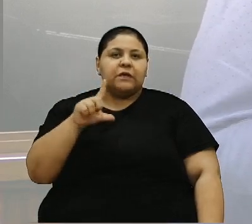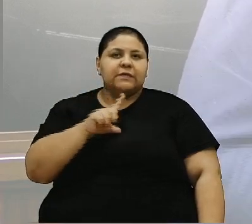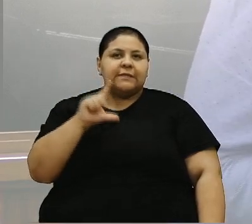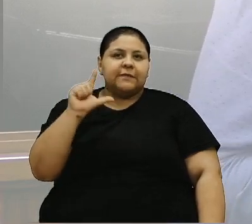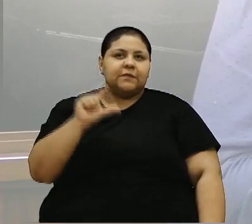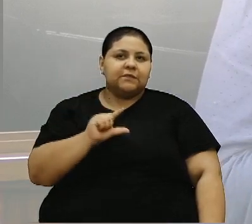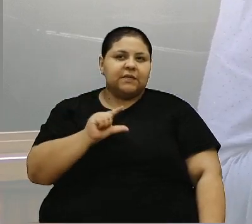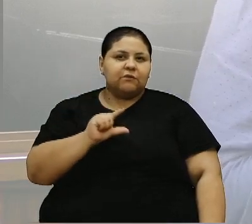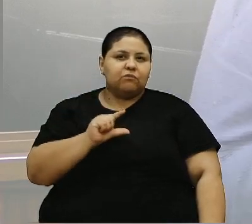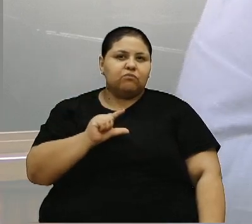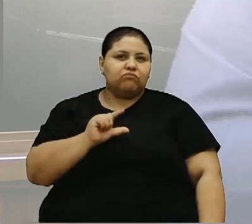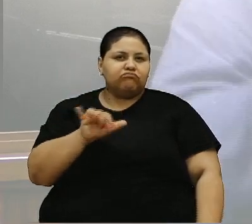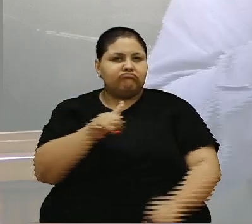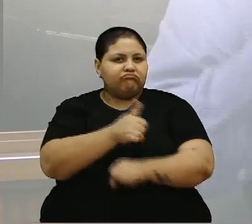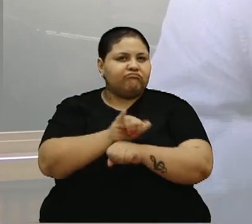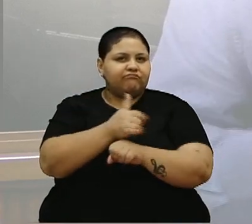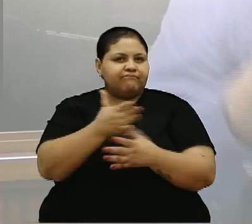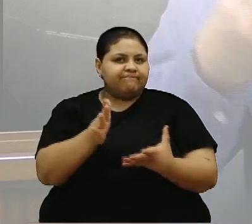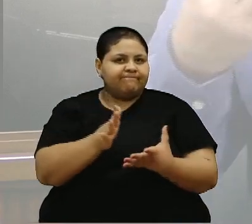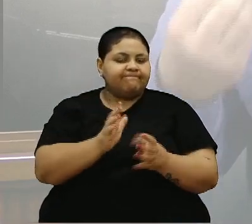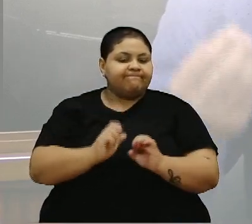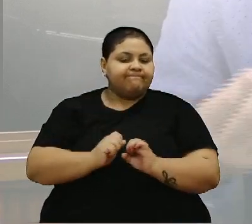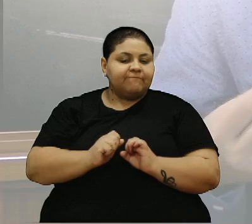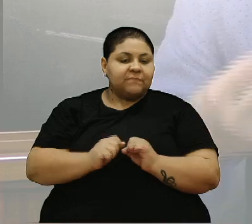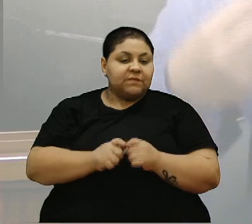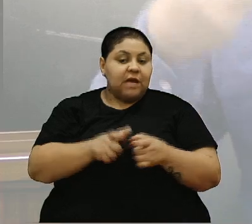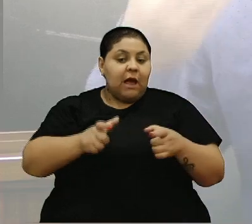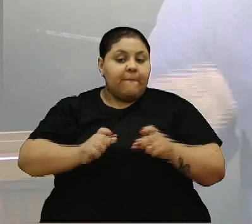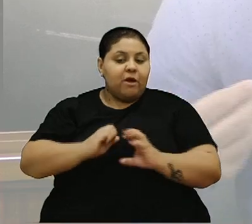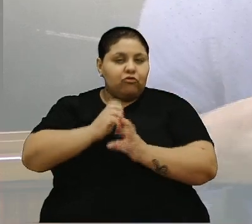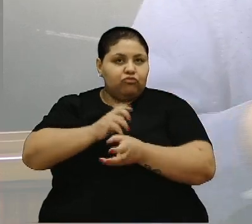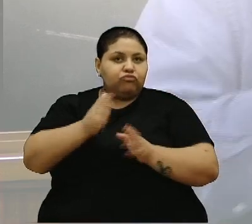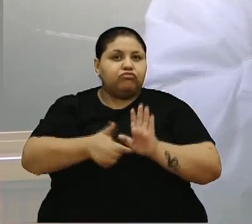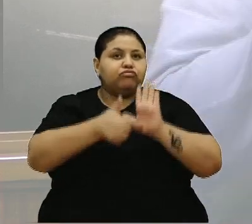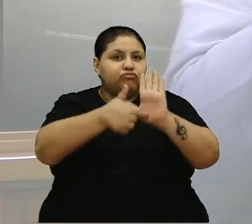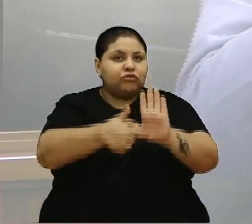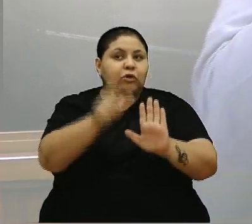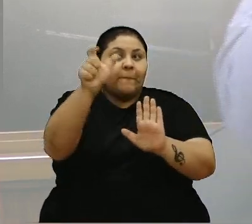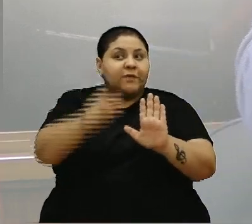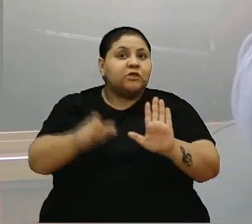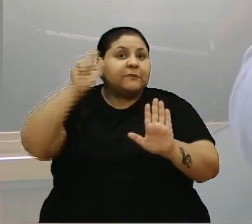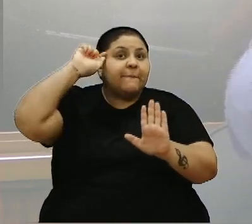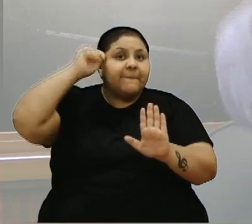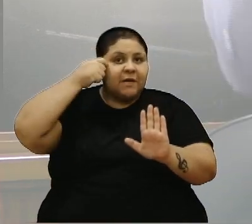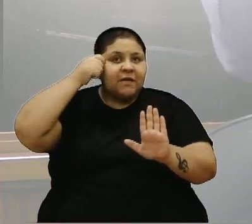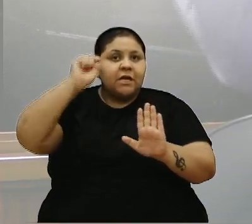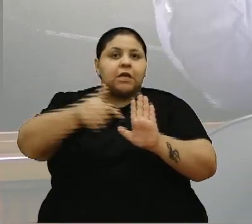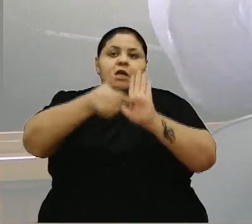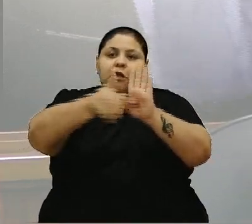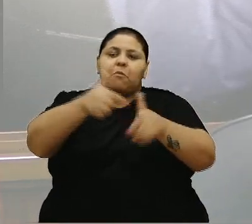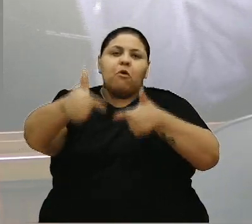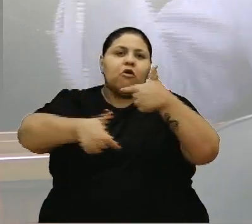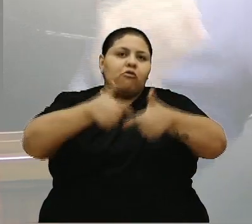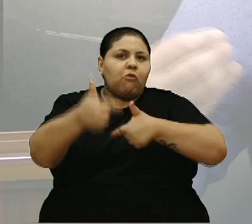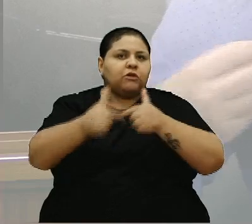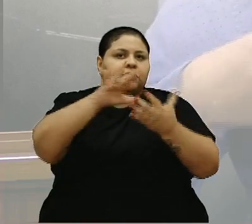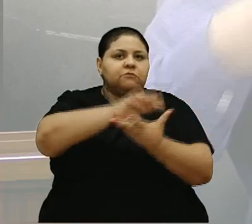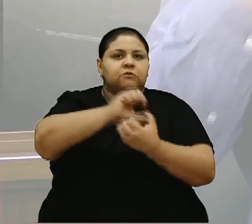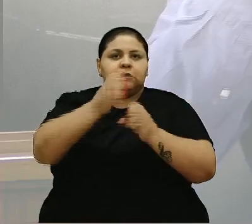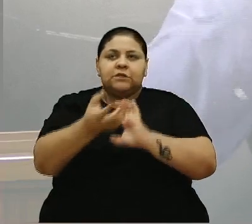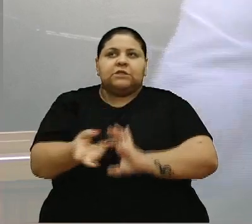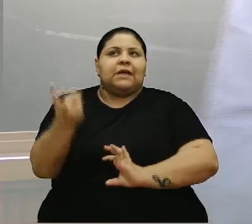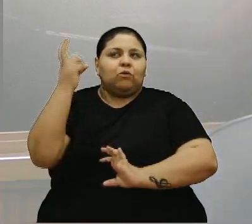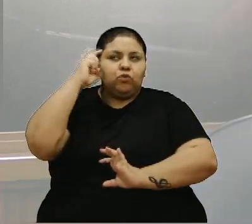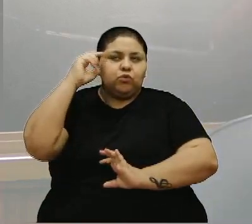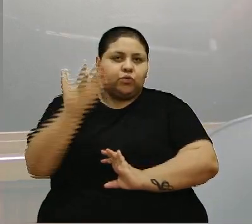dessa pegada, né? Grande parte dos empreendedores, dos expositores são negros, que divulgam seu trabalho na arte, na